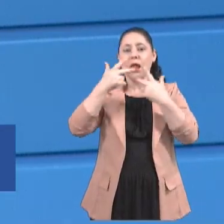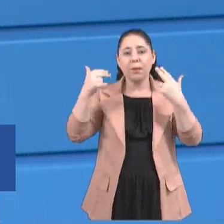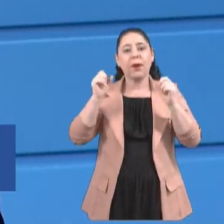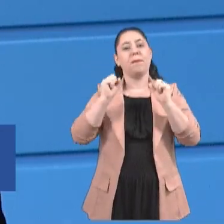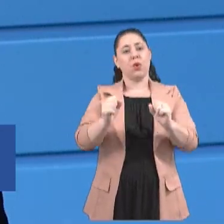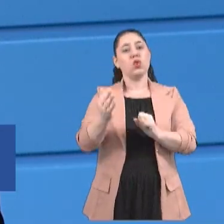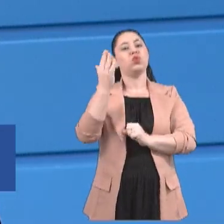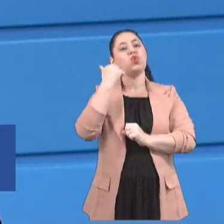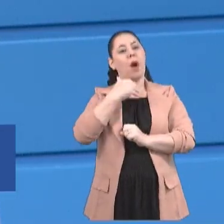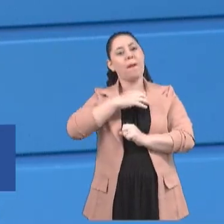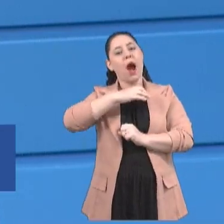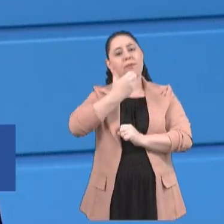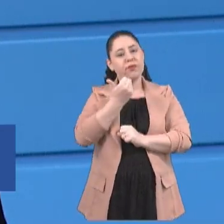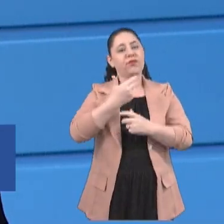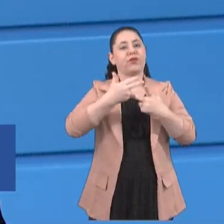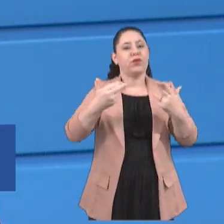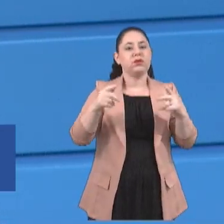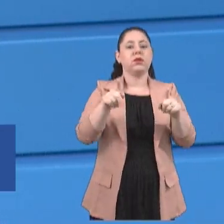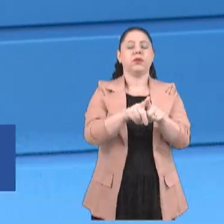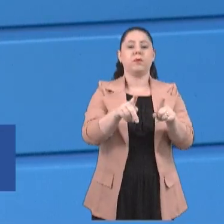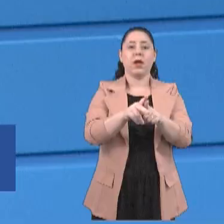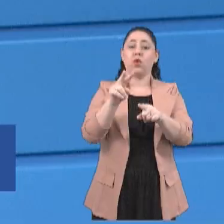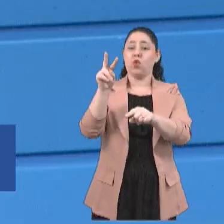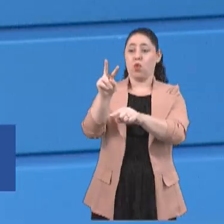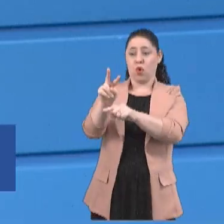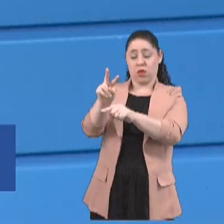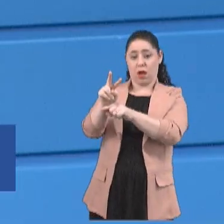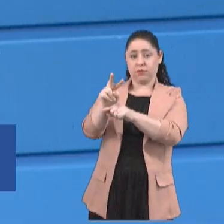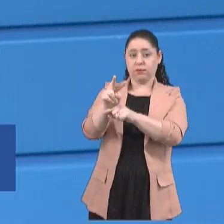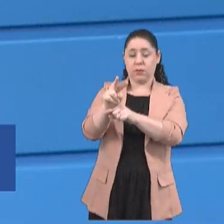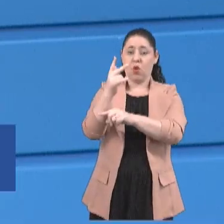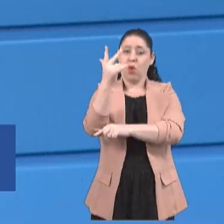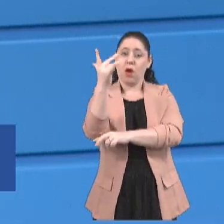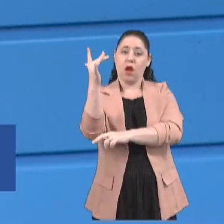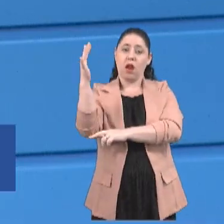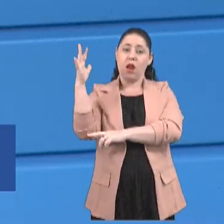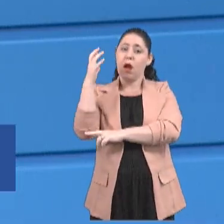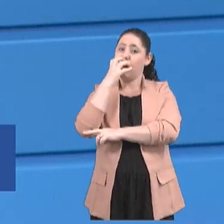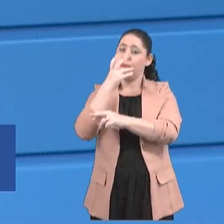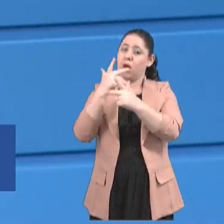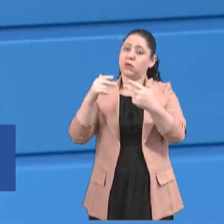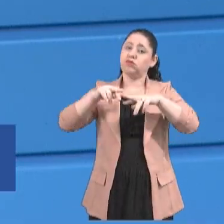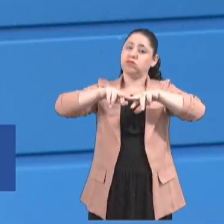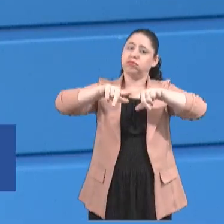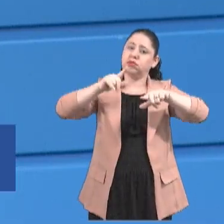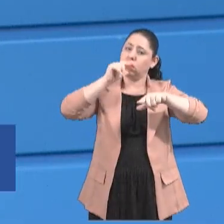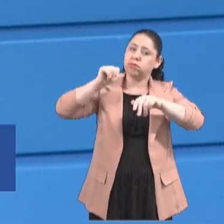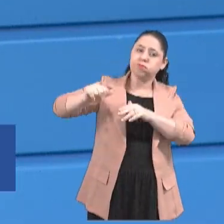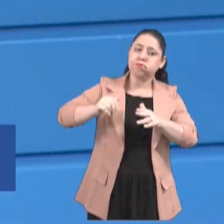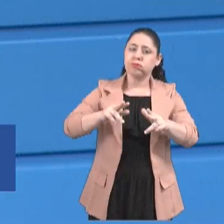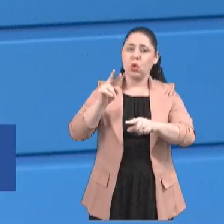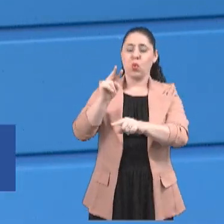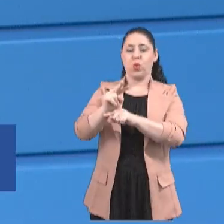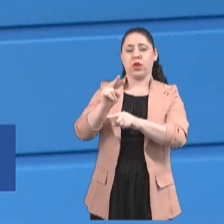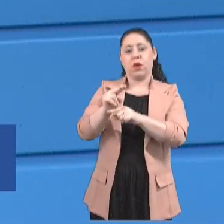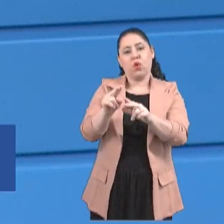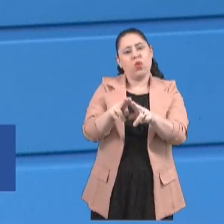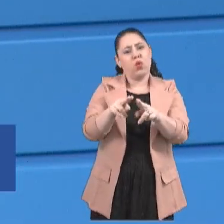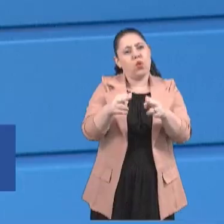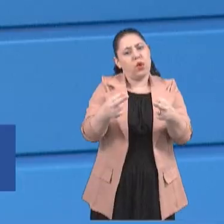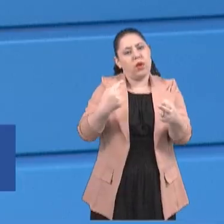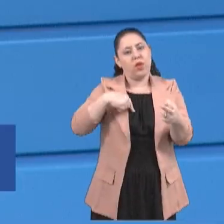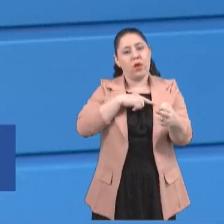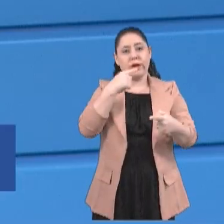se alimentar e ser preservados. Portanto, eu vou apresentar esse projeto, evidentemente com toda a humildade para a